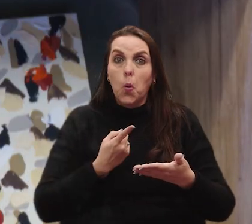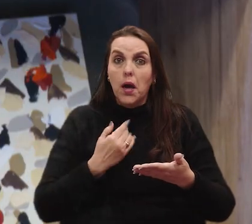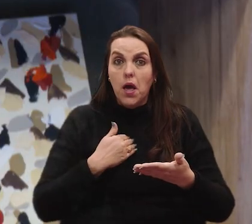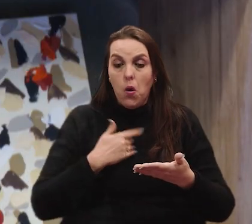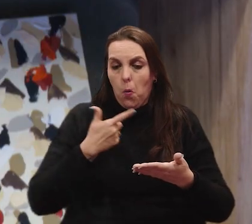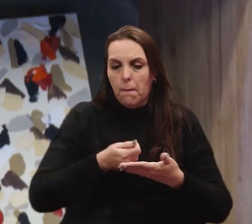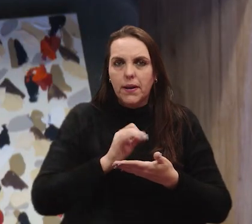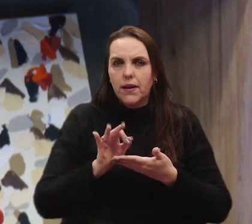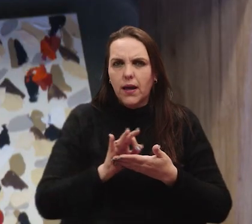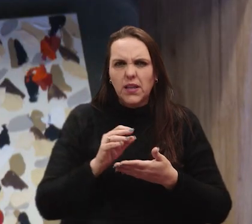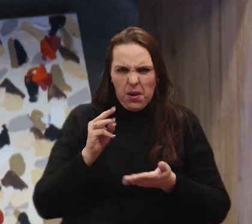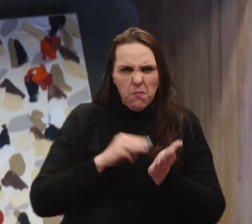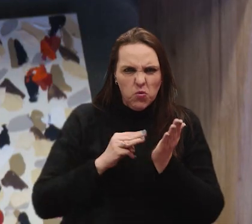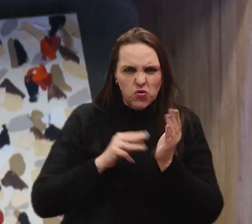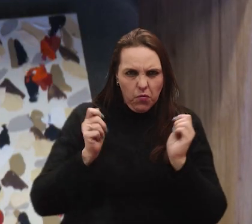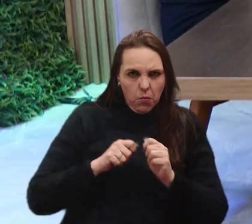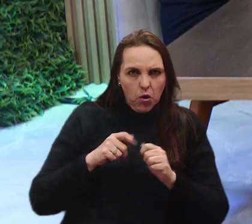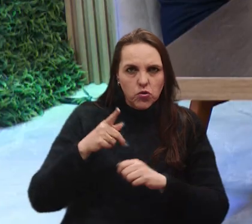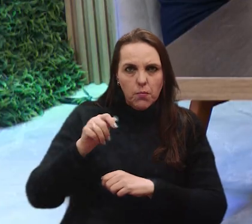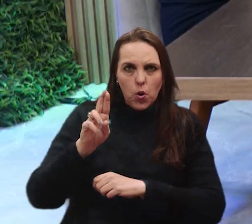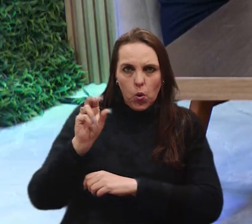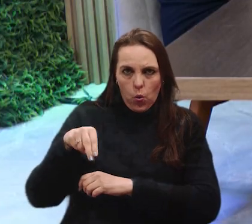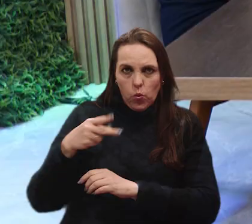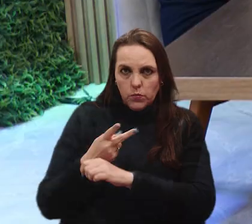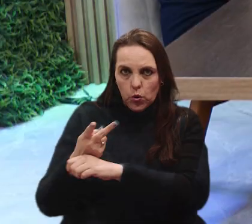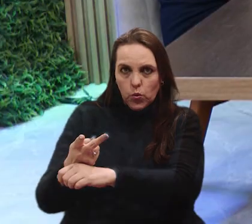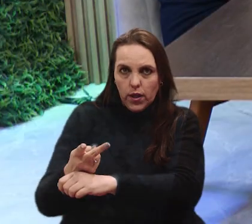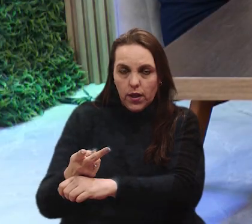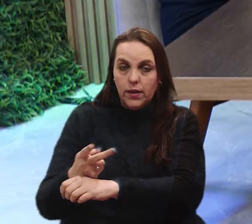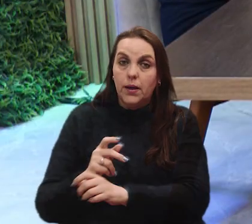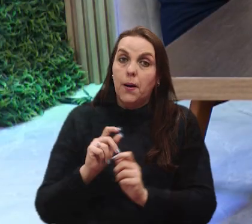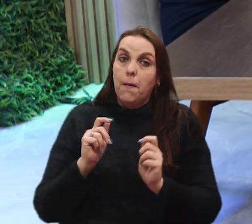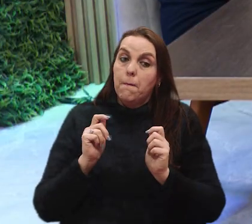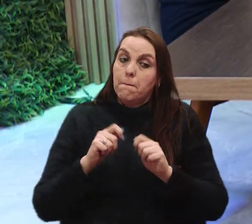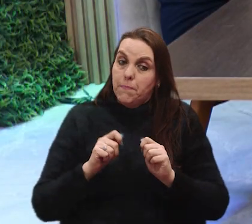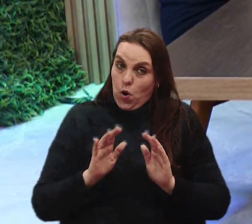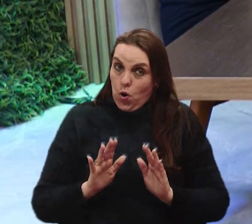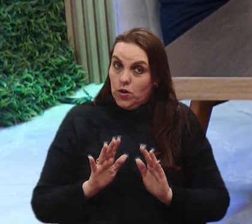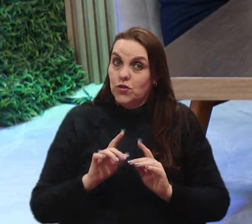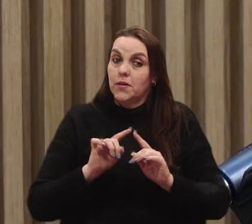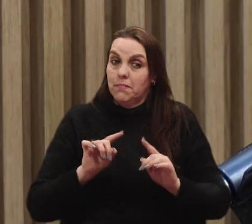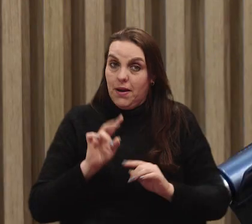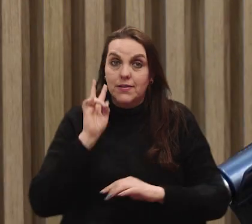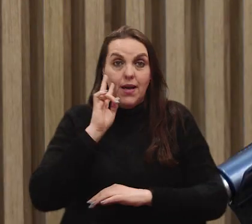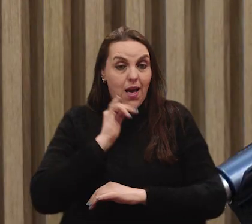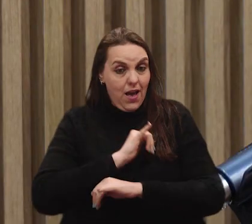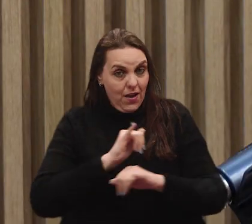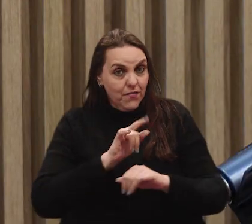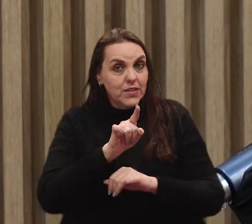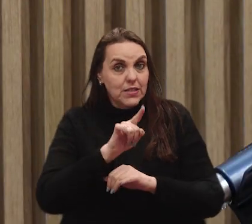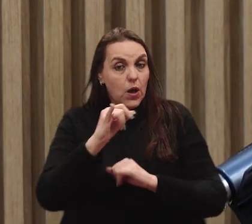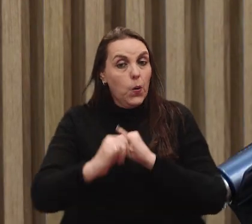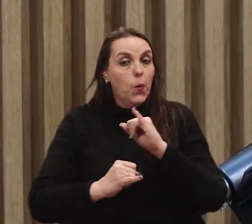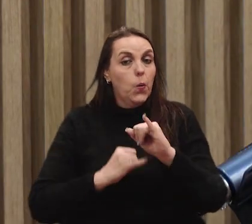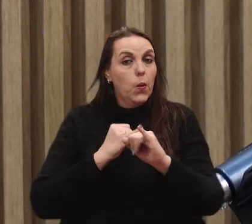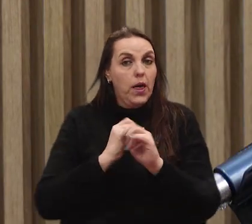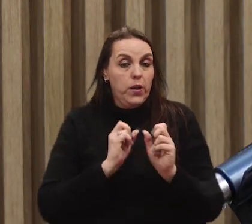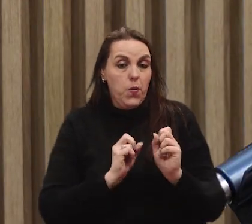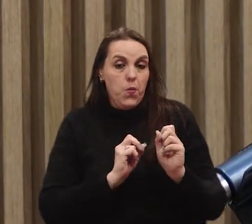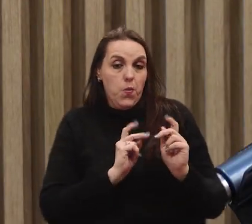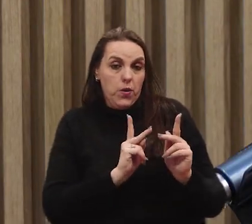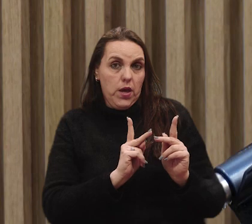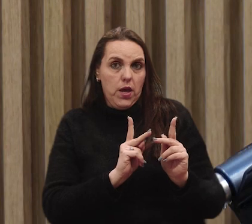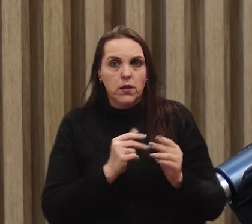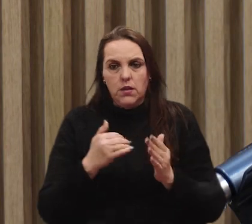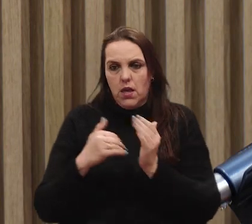é o motivo de procurar o Procon? Pode ser, mas sempre lembrando, se a compra for online, ok. Se